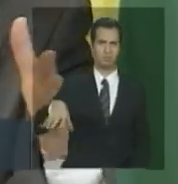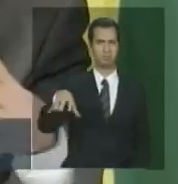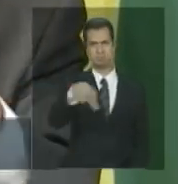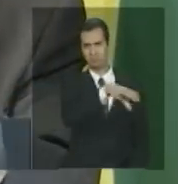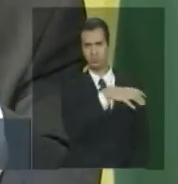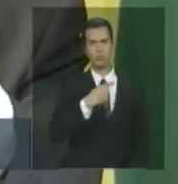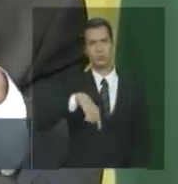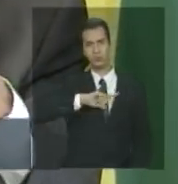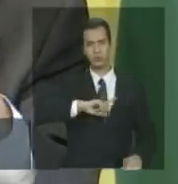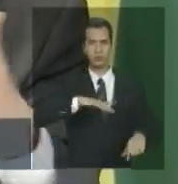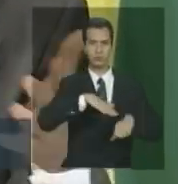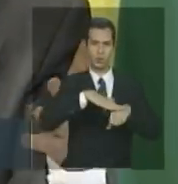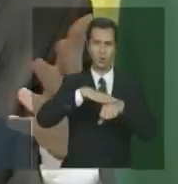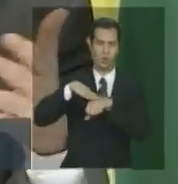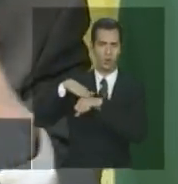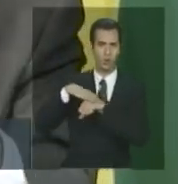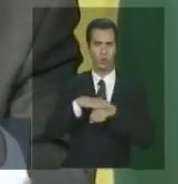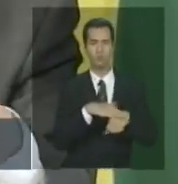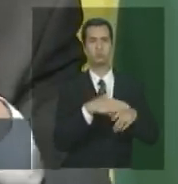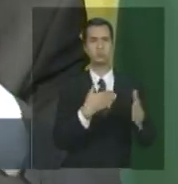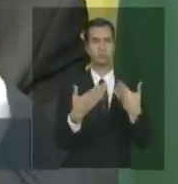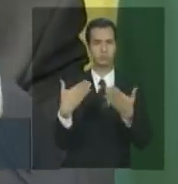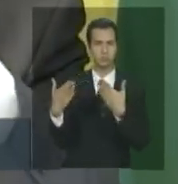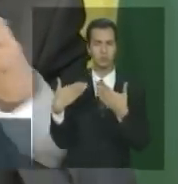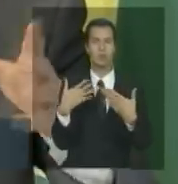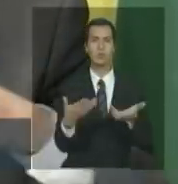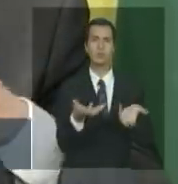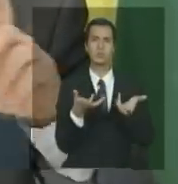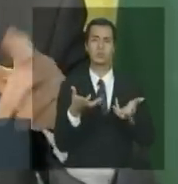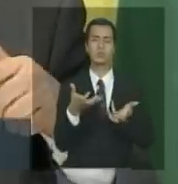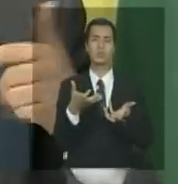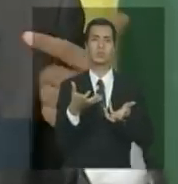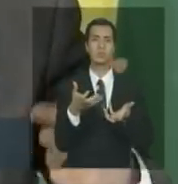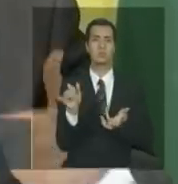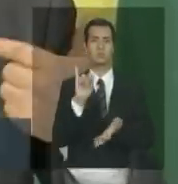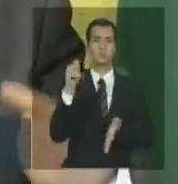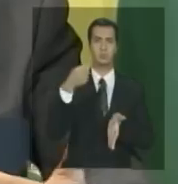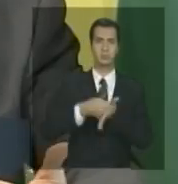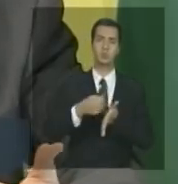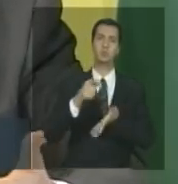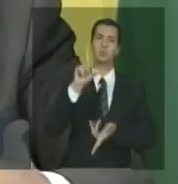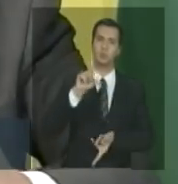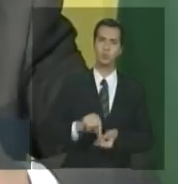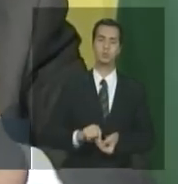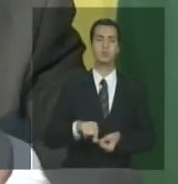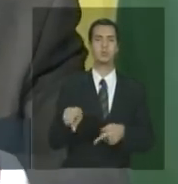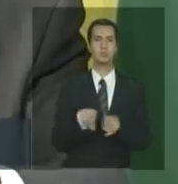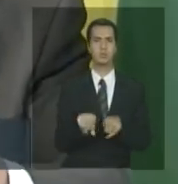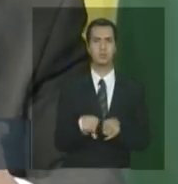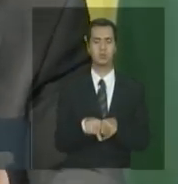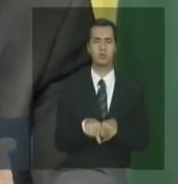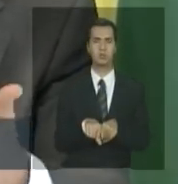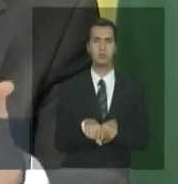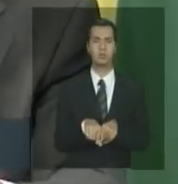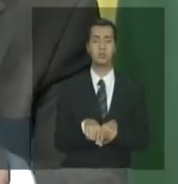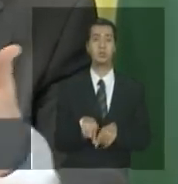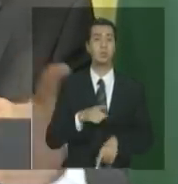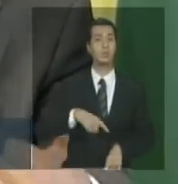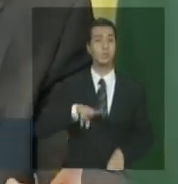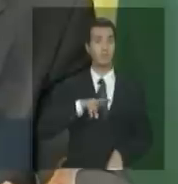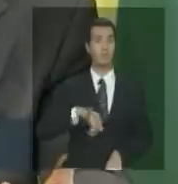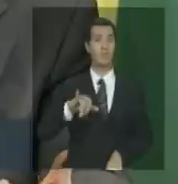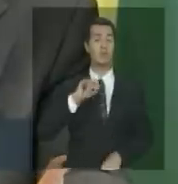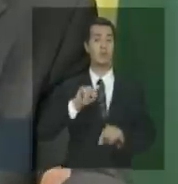reduzir a alíquota que foi colocada no ano passado, então isto tem causado entusiasmo, porque vai haver